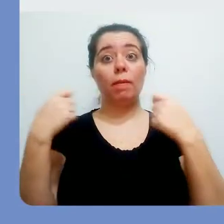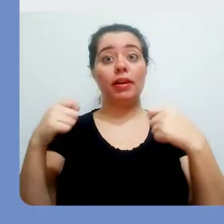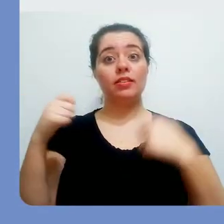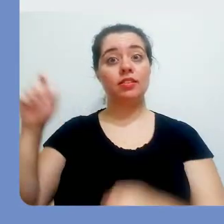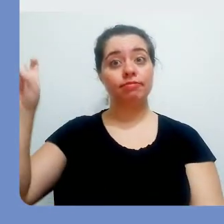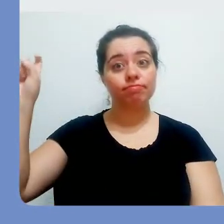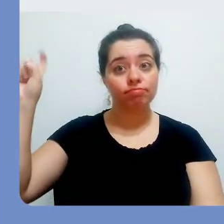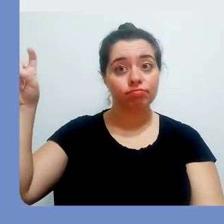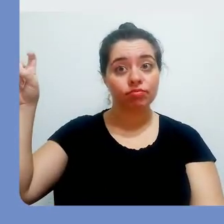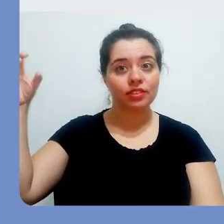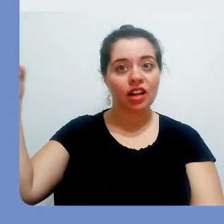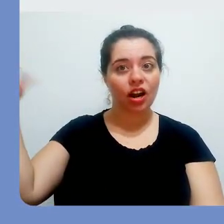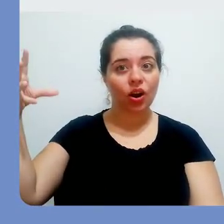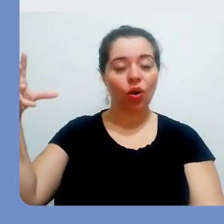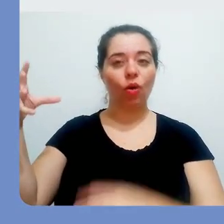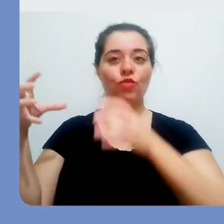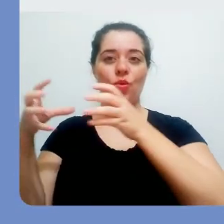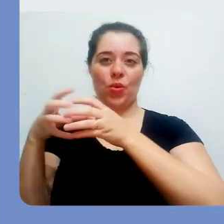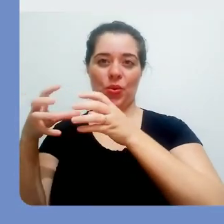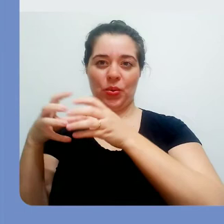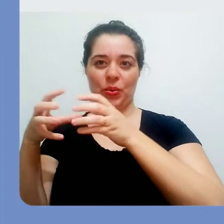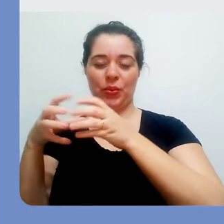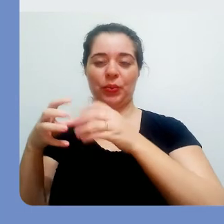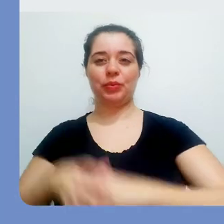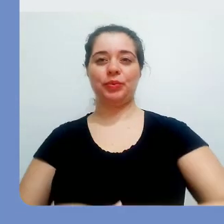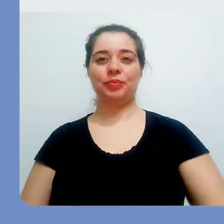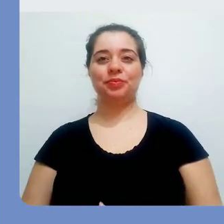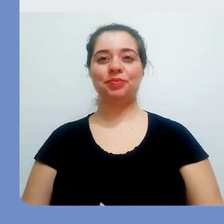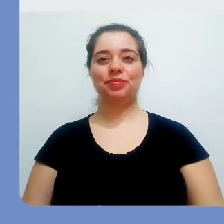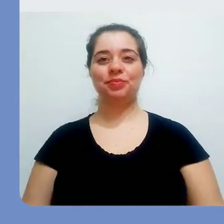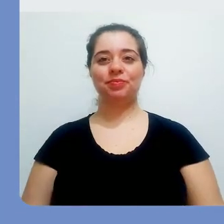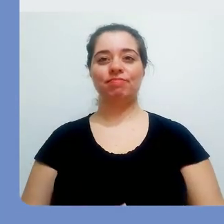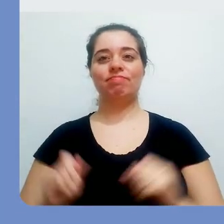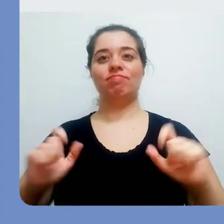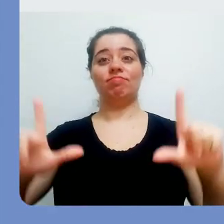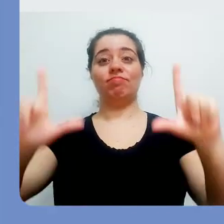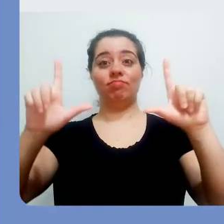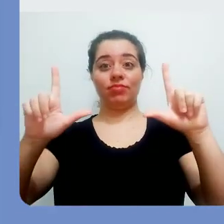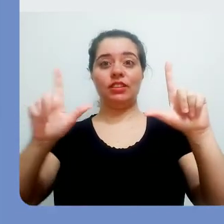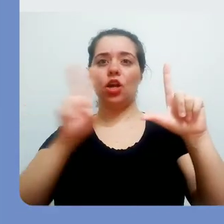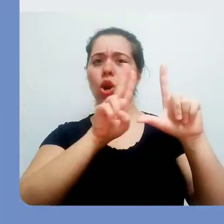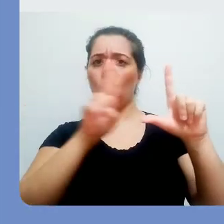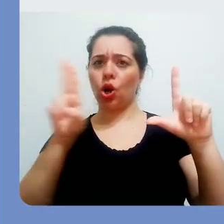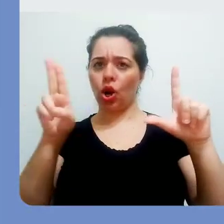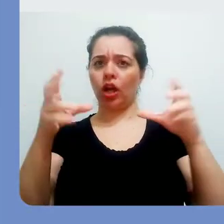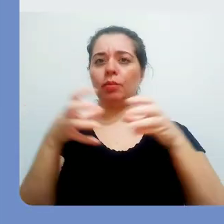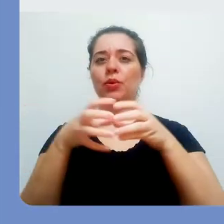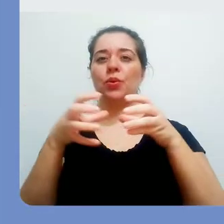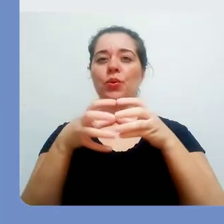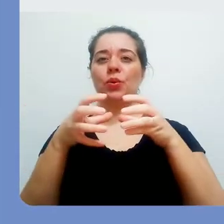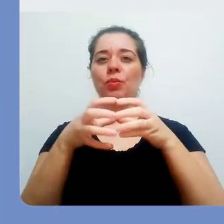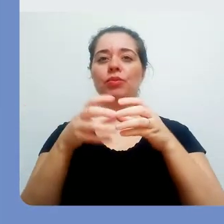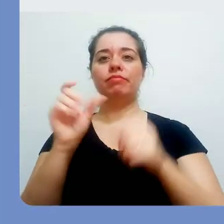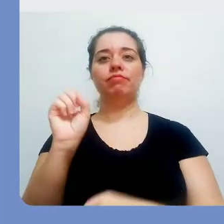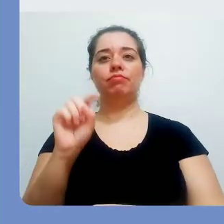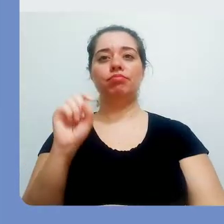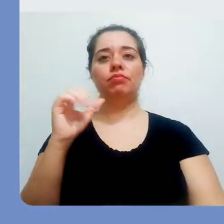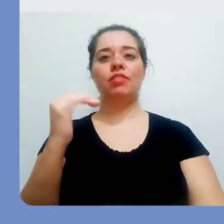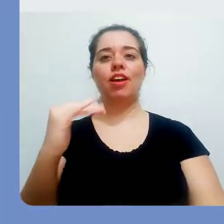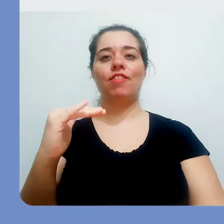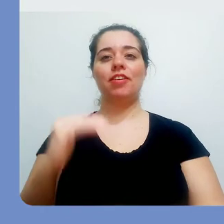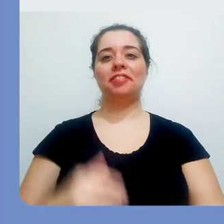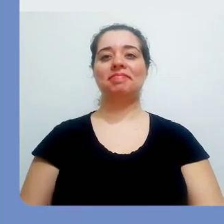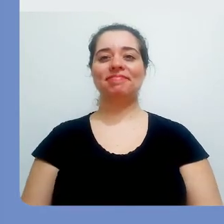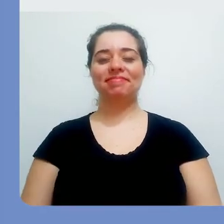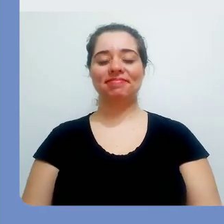eu clico nessa opção Novo Grupo no canto lateral direito. Eu defino um nome para o grupo e